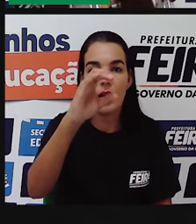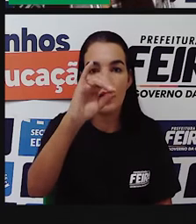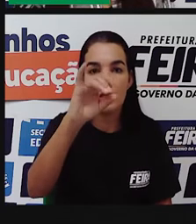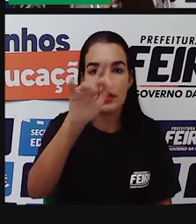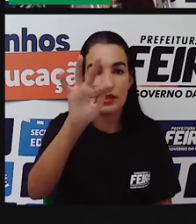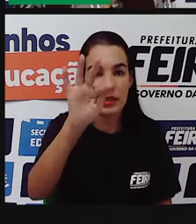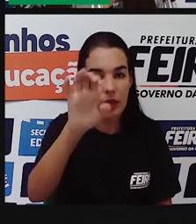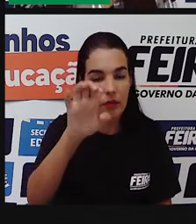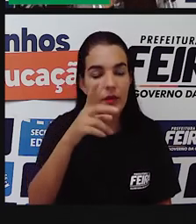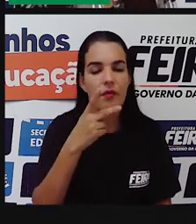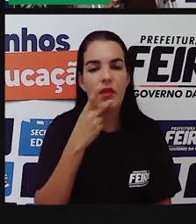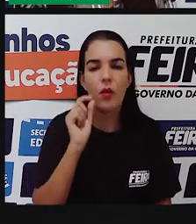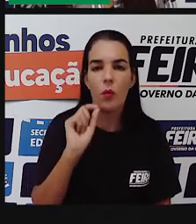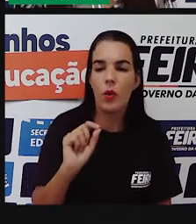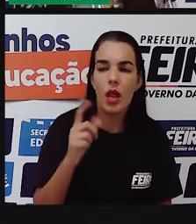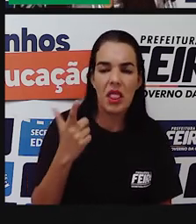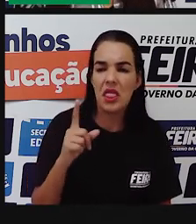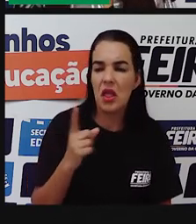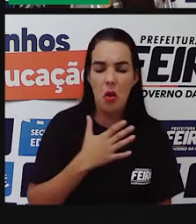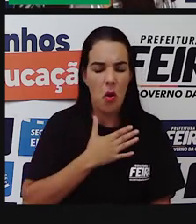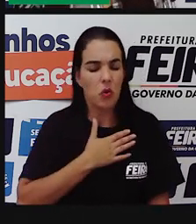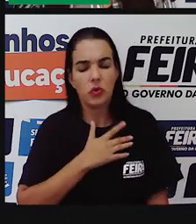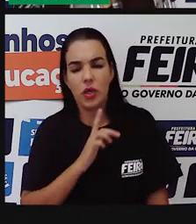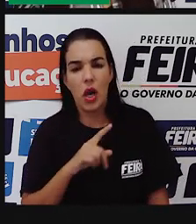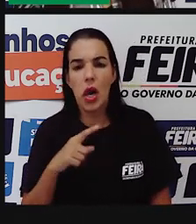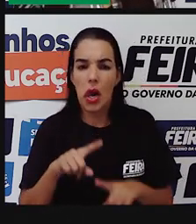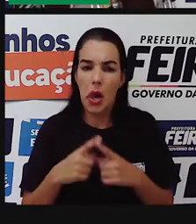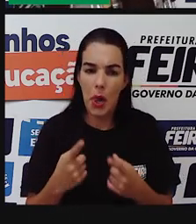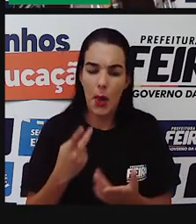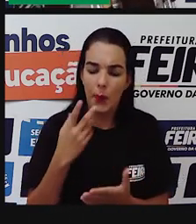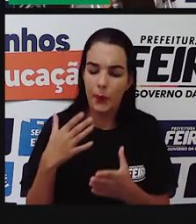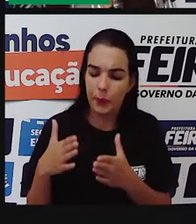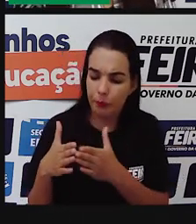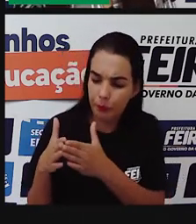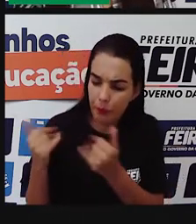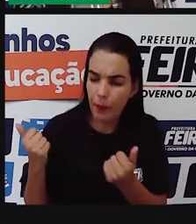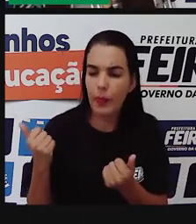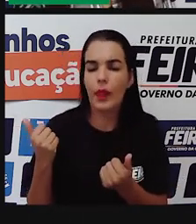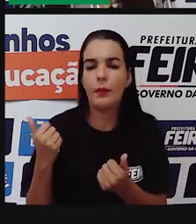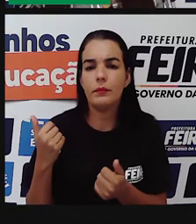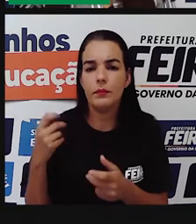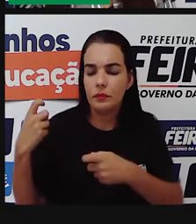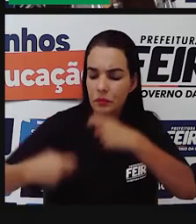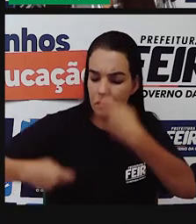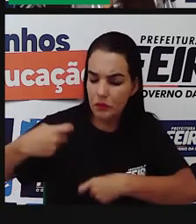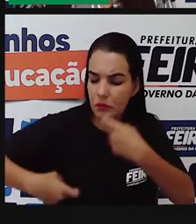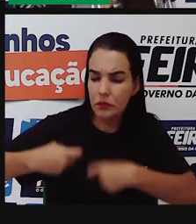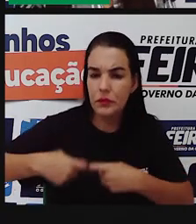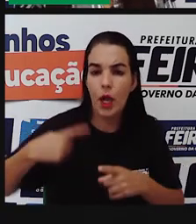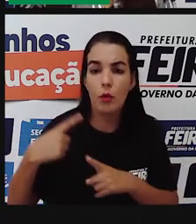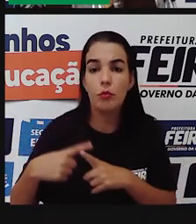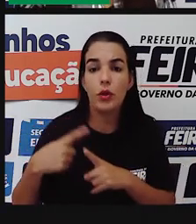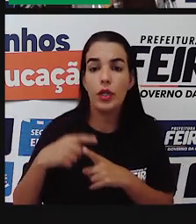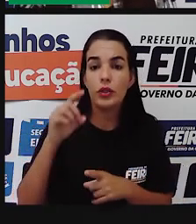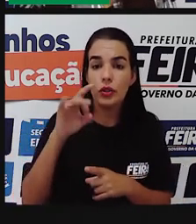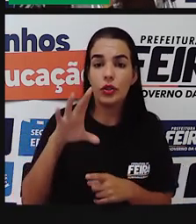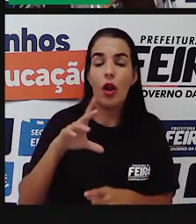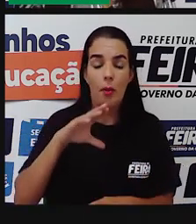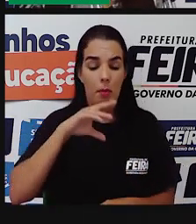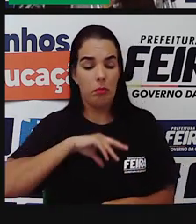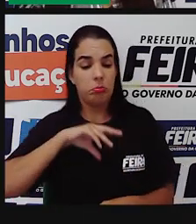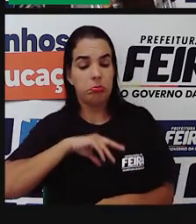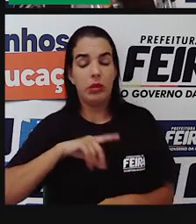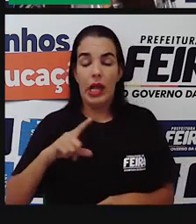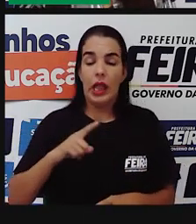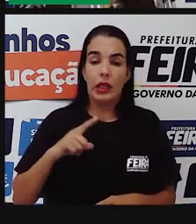Olinda, obviamente, não gostaram, porque favorecia aí os comerciantes portugueses.